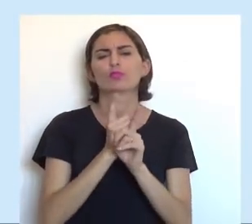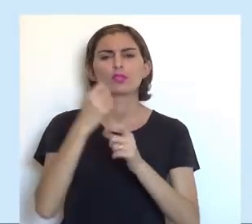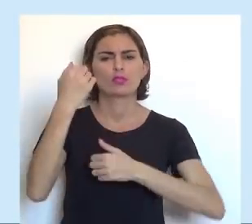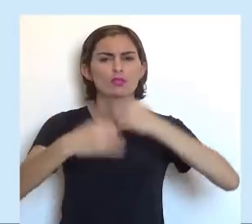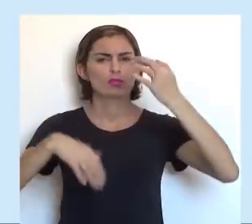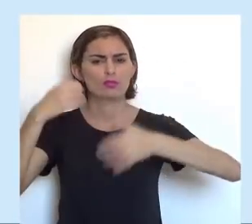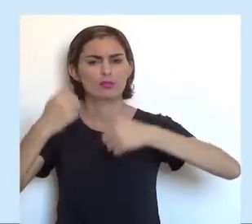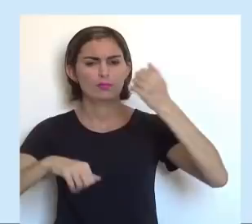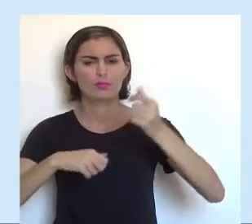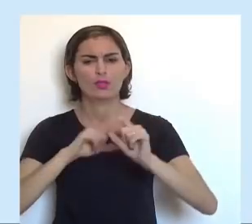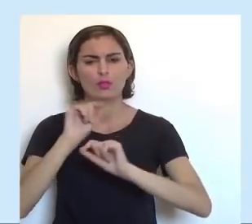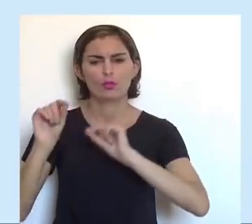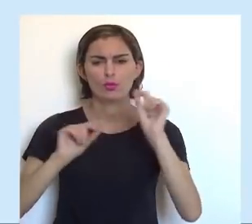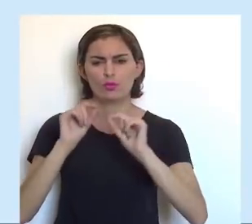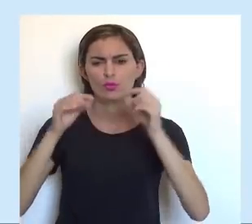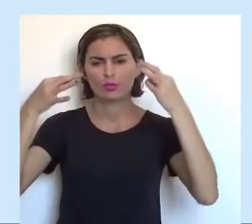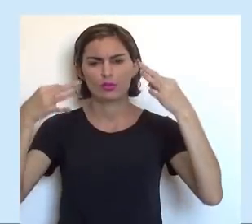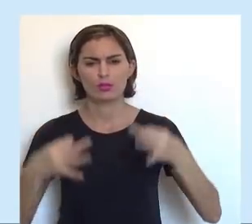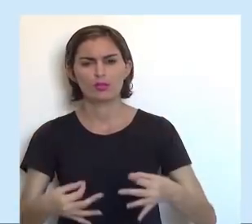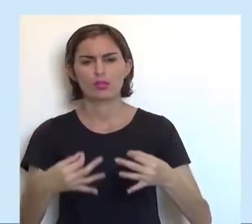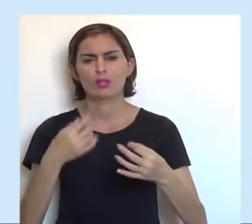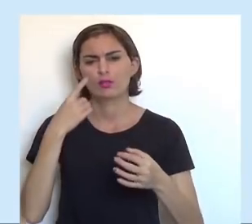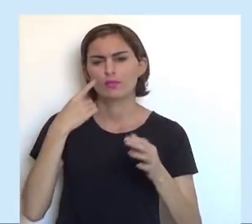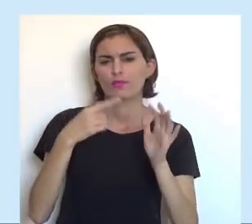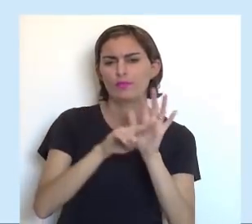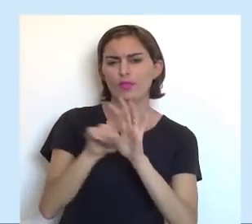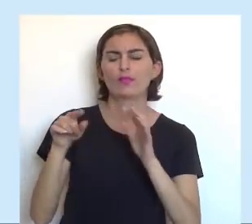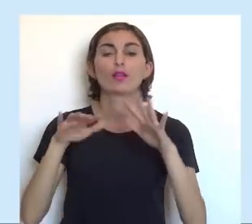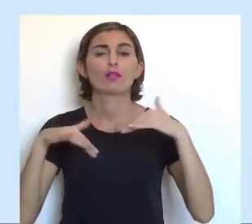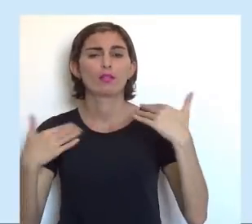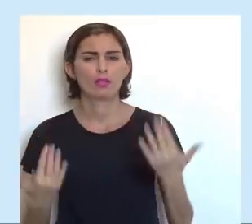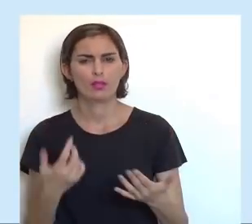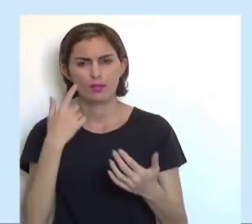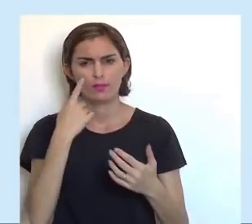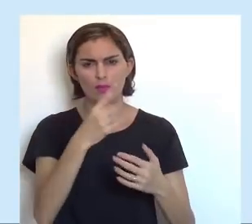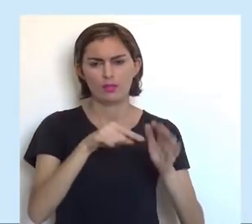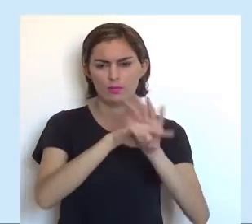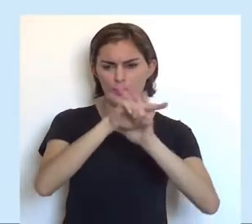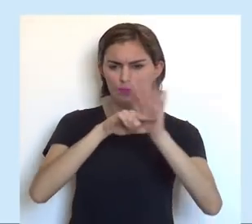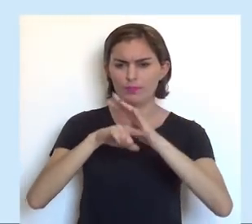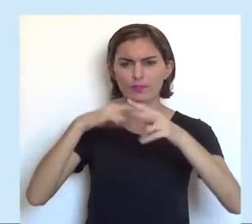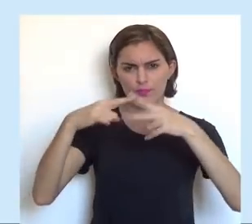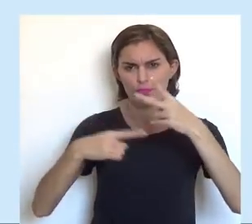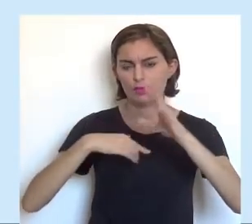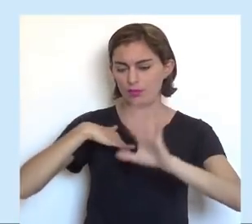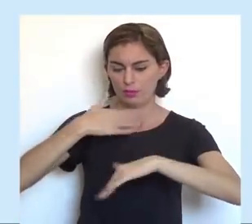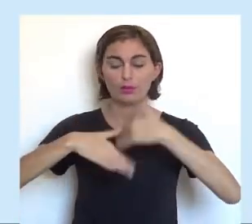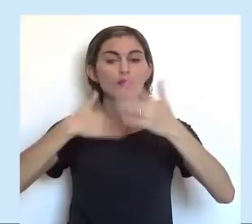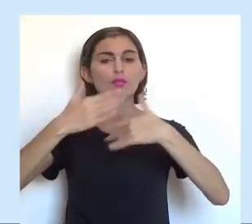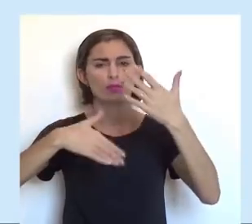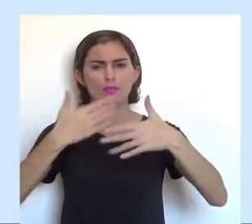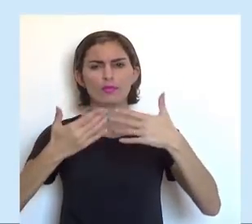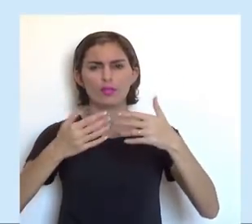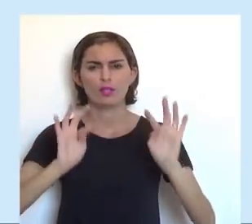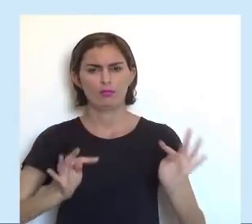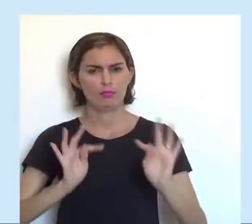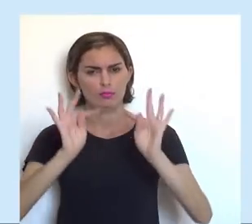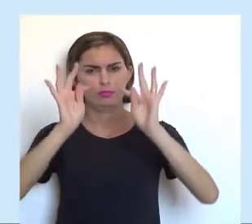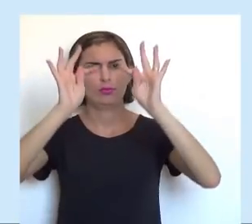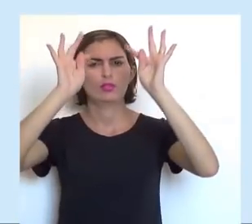explicar esse fenômeno e, de forma correta, corrigi-lo. Então, esses dois pesquisadores desenvolveram